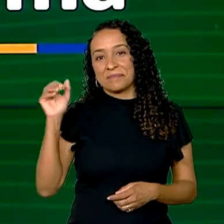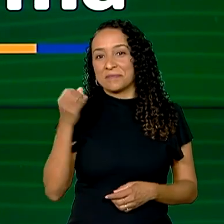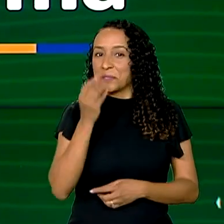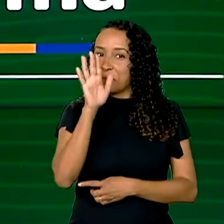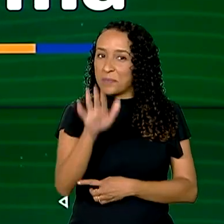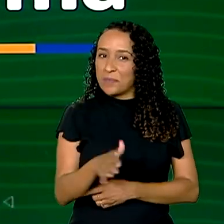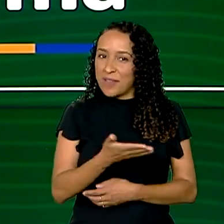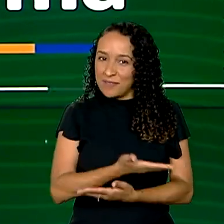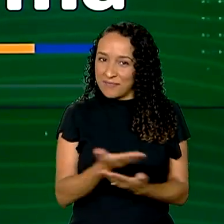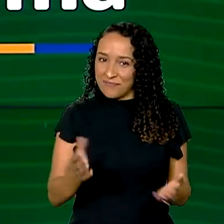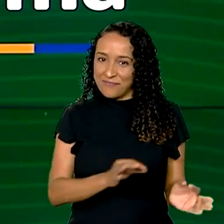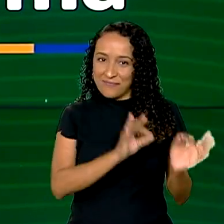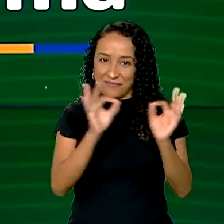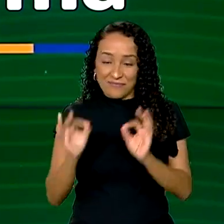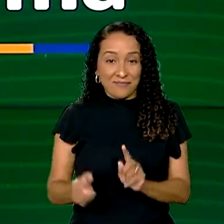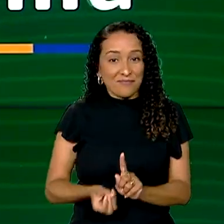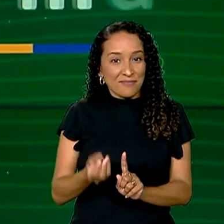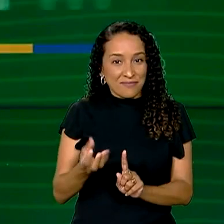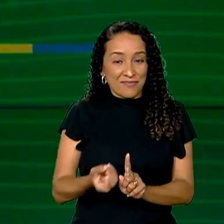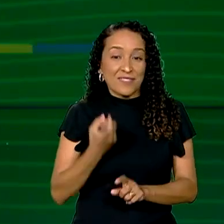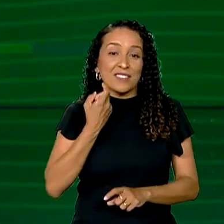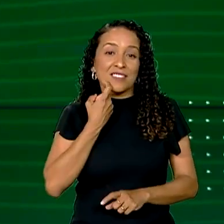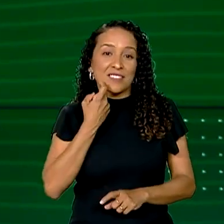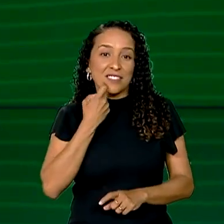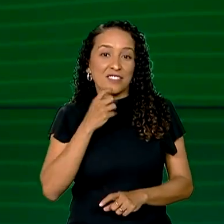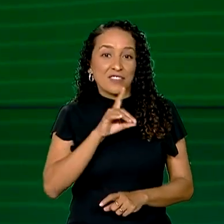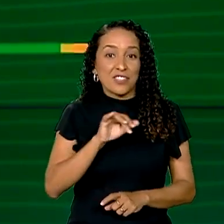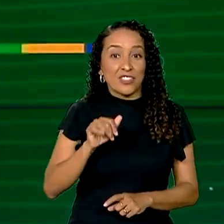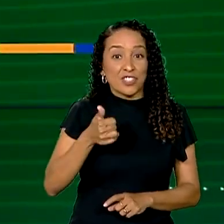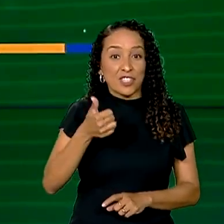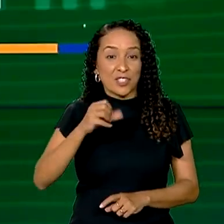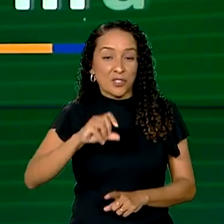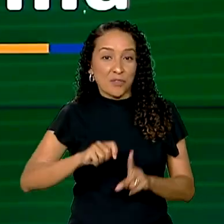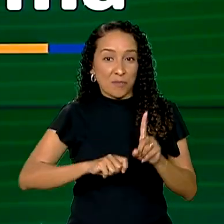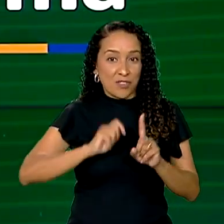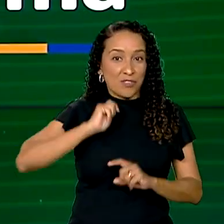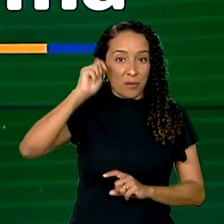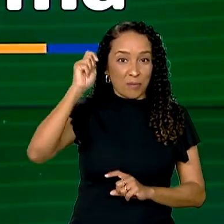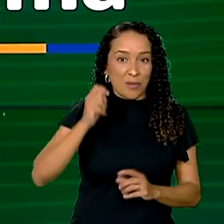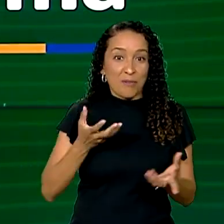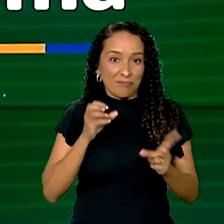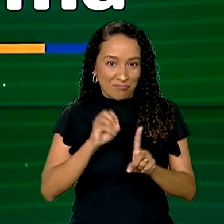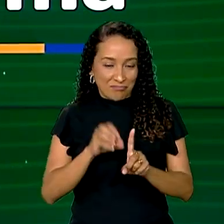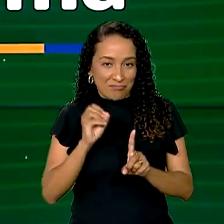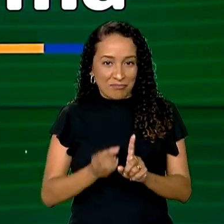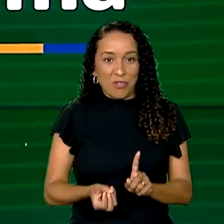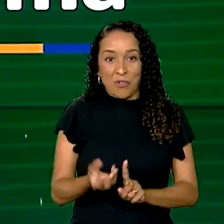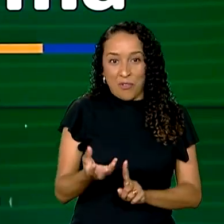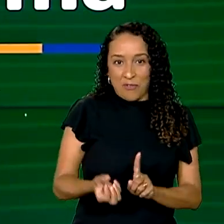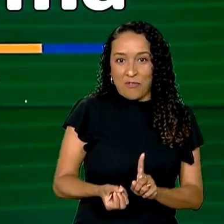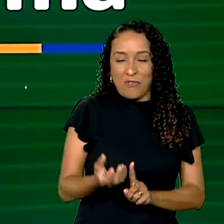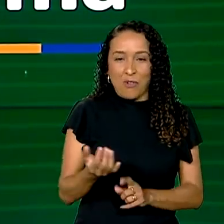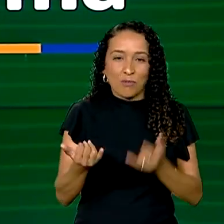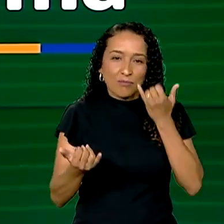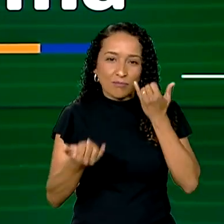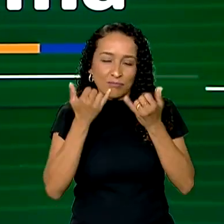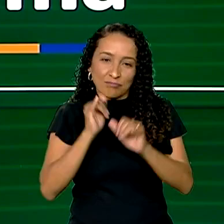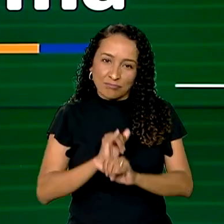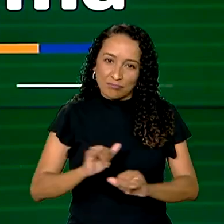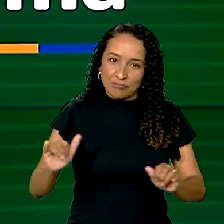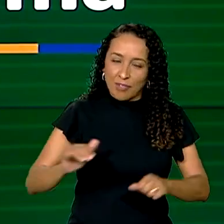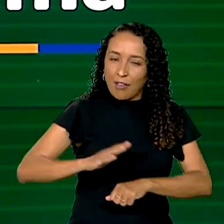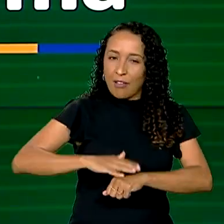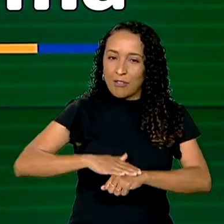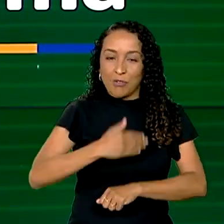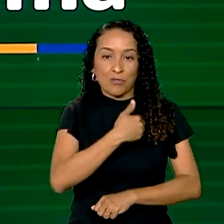Olá, boa tarde para você que acompanha o canal Gov nesta sexta-feira, 19 de abril. Estamos no ar com o Gov Informa, trazendo as notícias